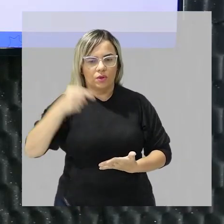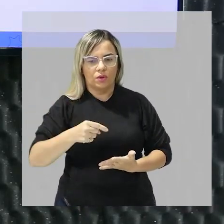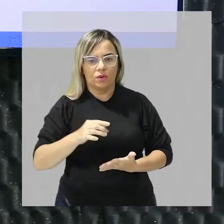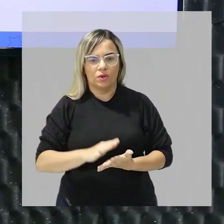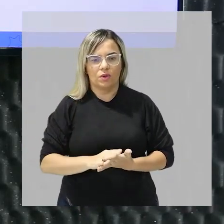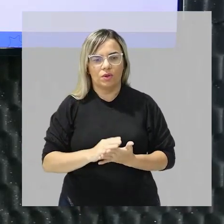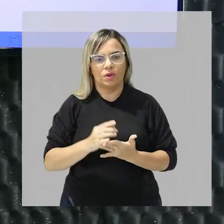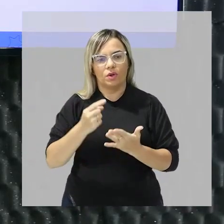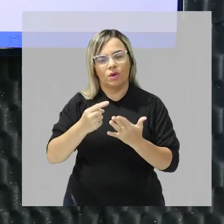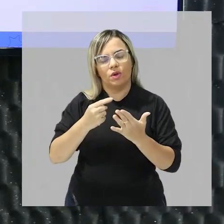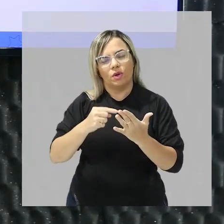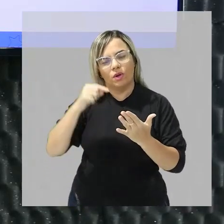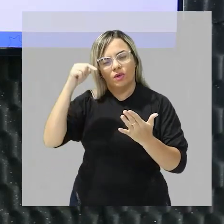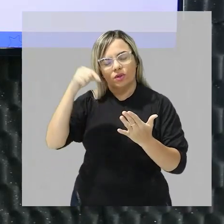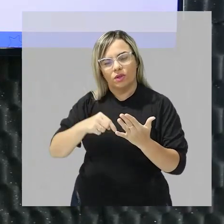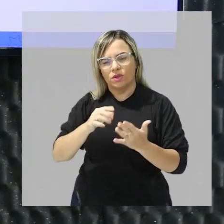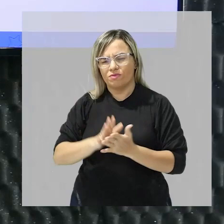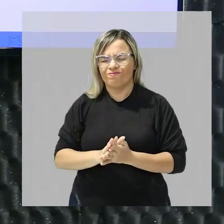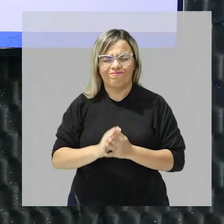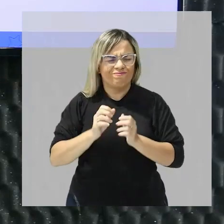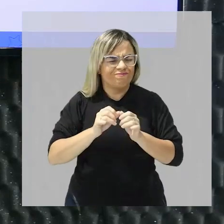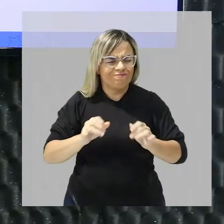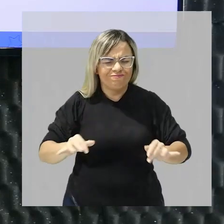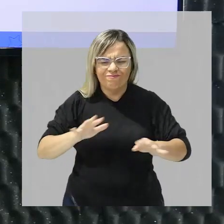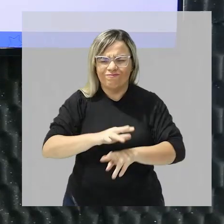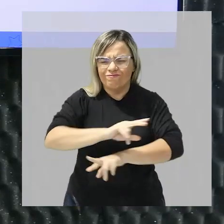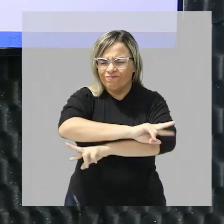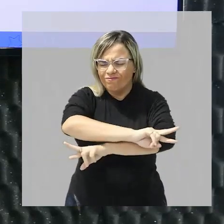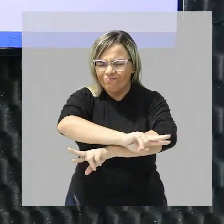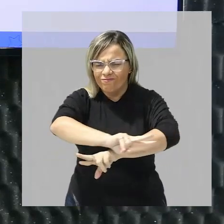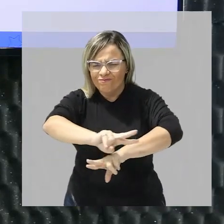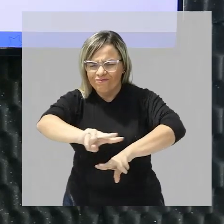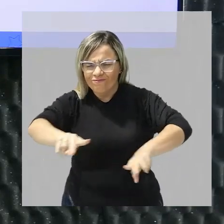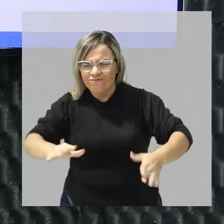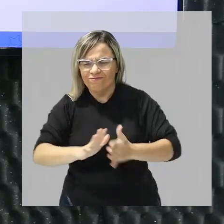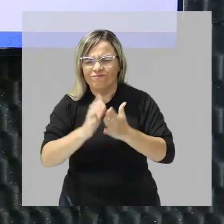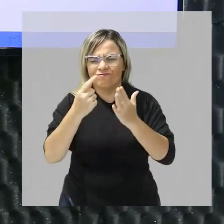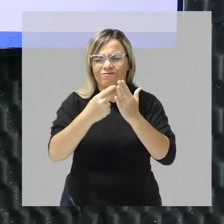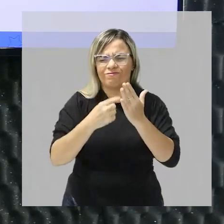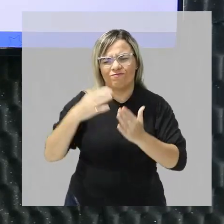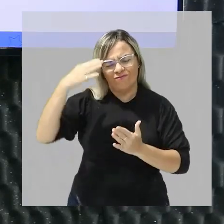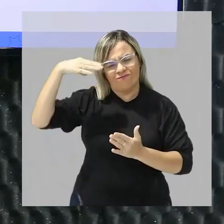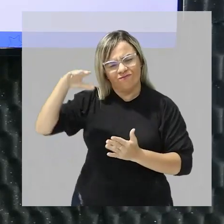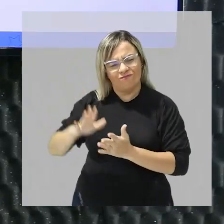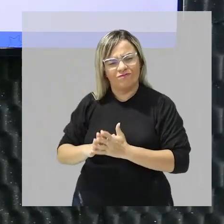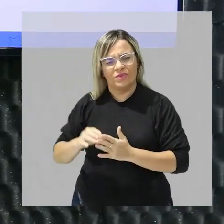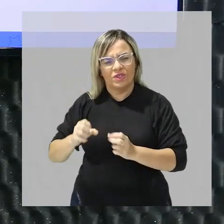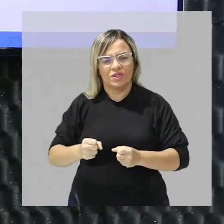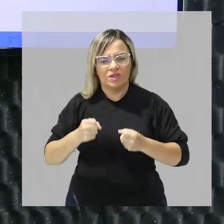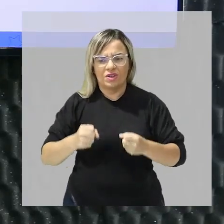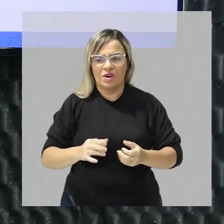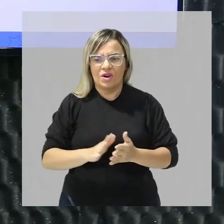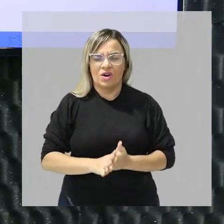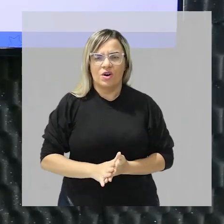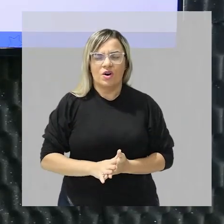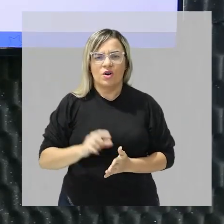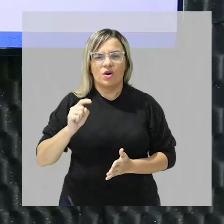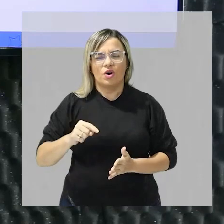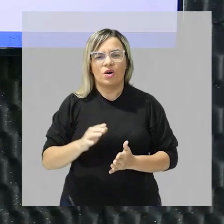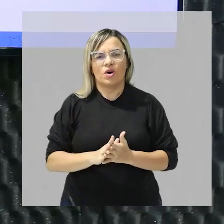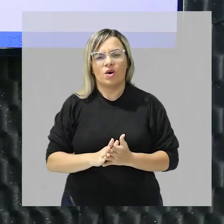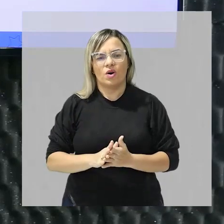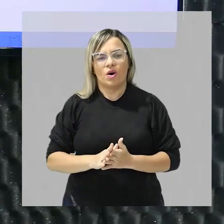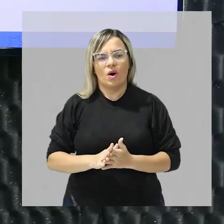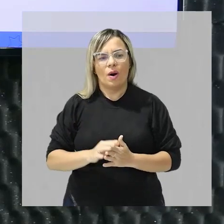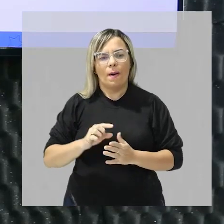ou proponentes de uma lista infindável de projetos culturais e causas políticas. Texto do